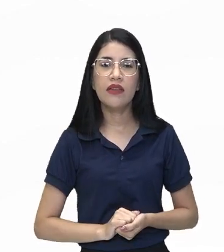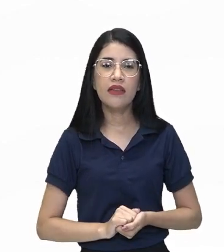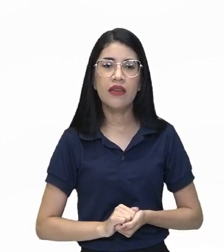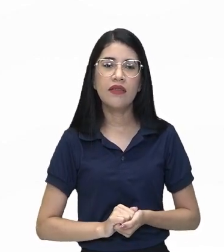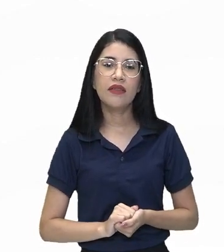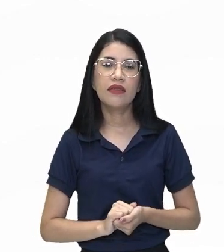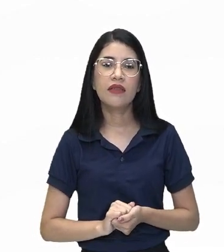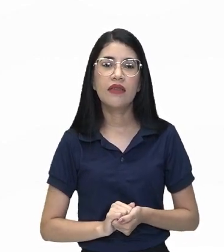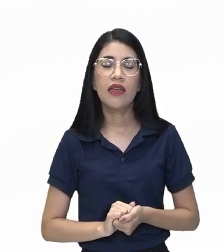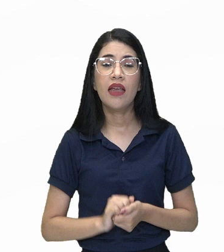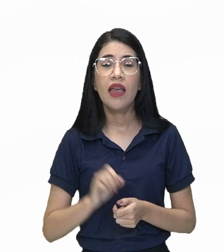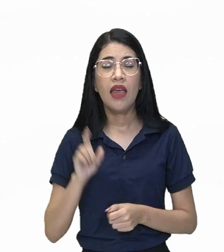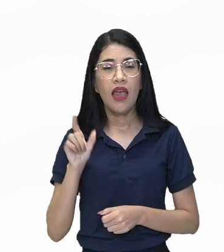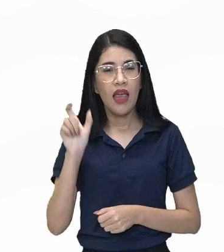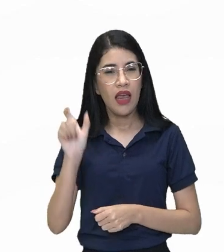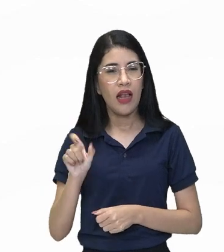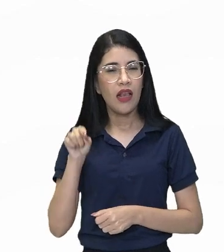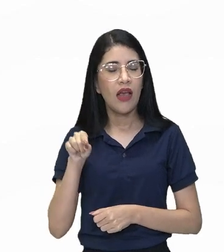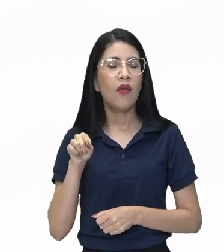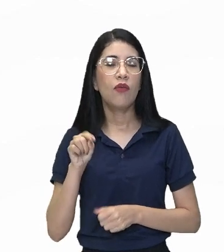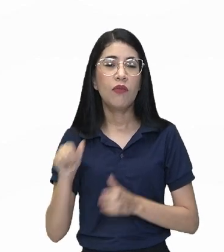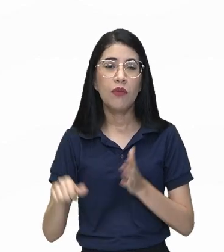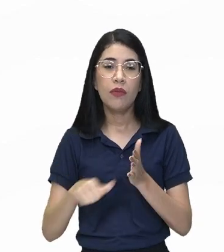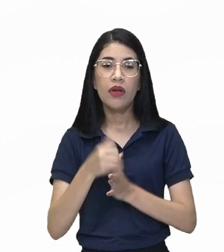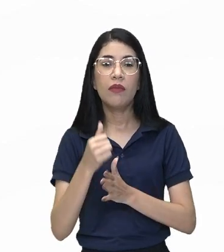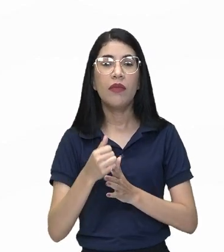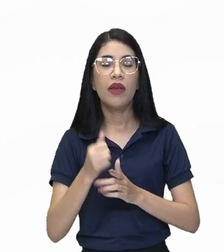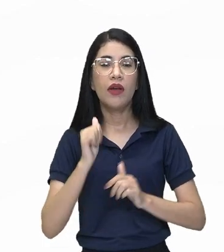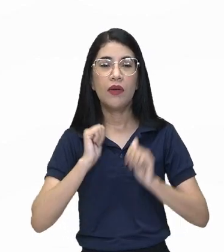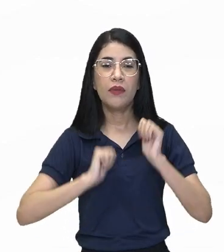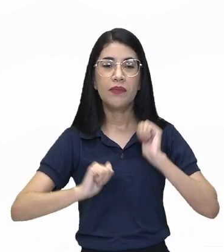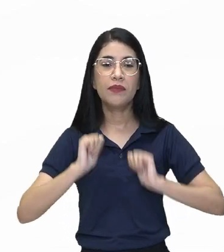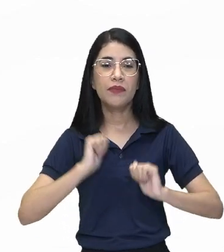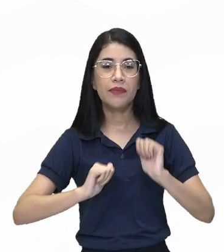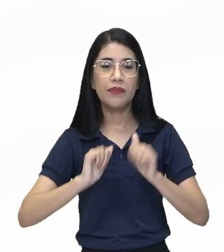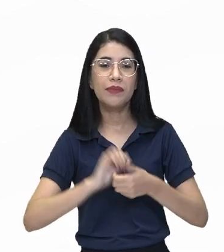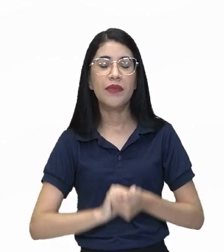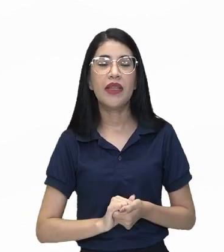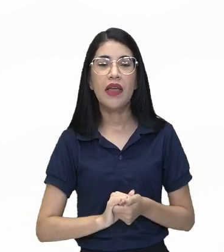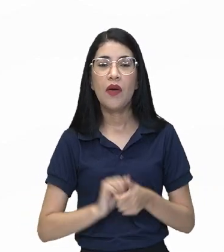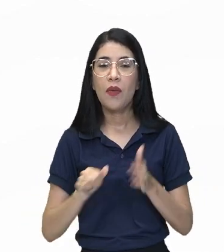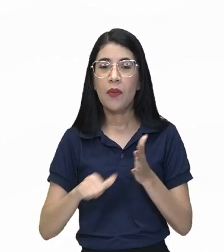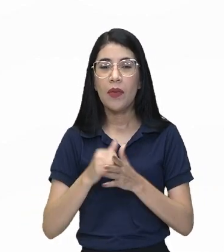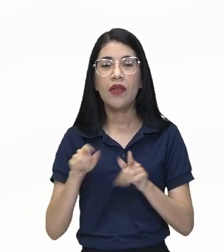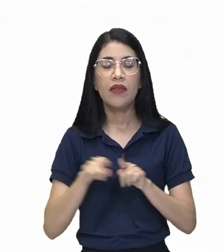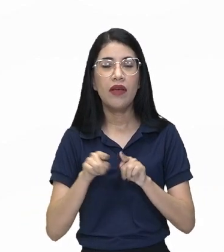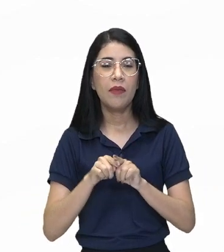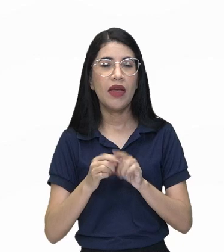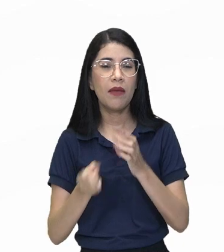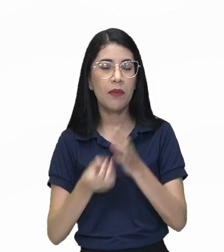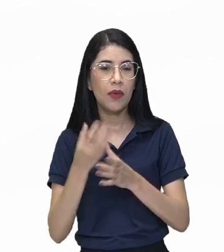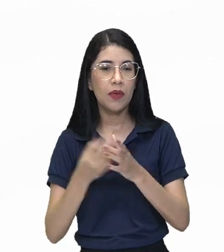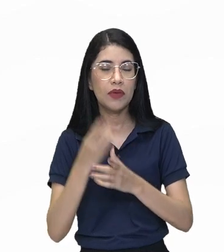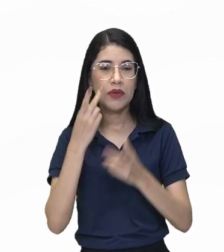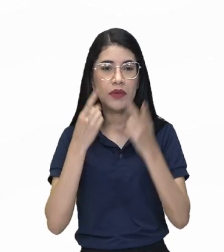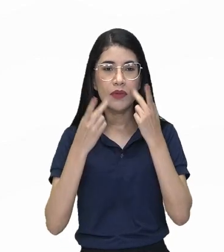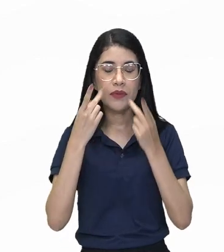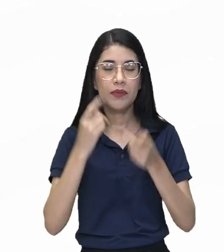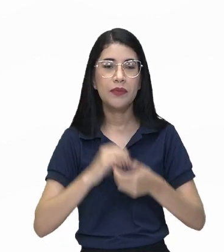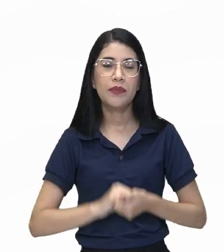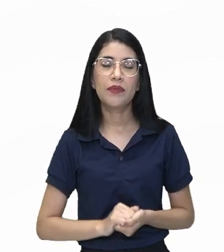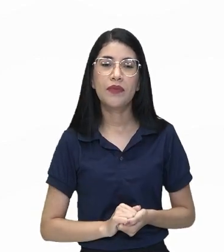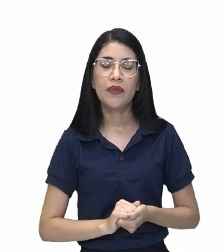e produtor teatral do Ocidente. Certo? Continuando,